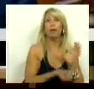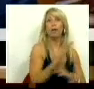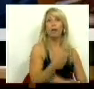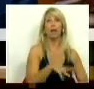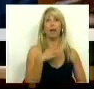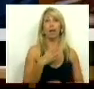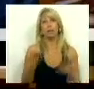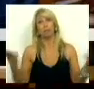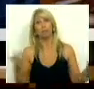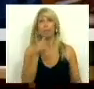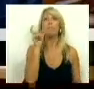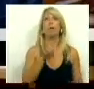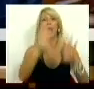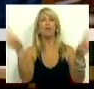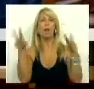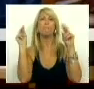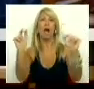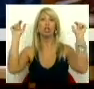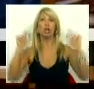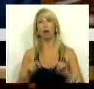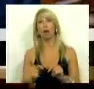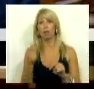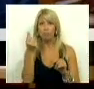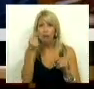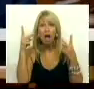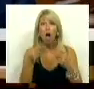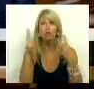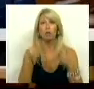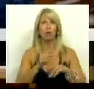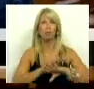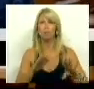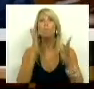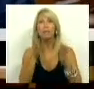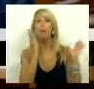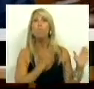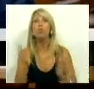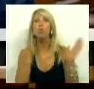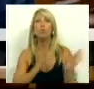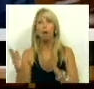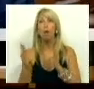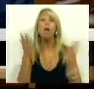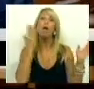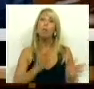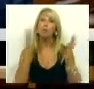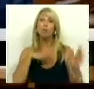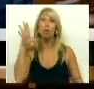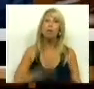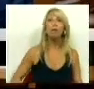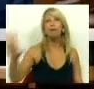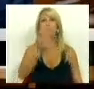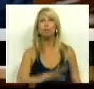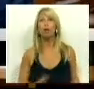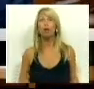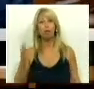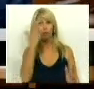palavra mágica tem de deixar de ser austeridade e passar a ser produção. A nossa produção, a produção nacional. Porque se